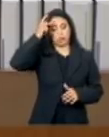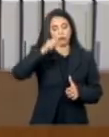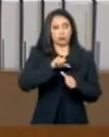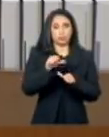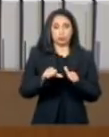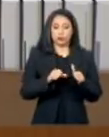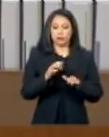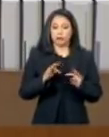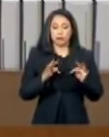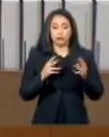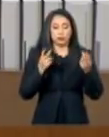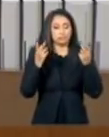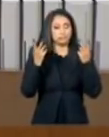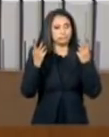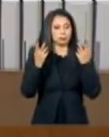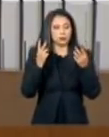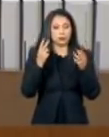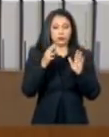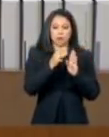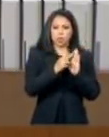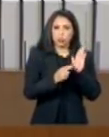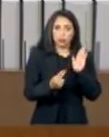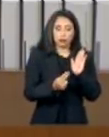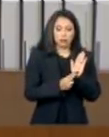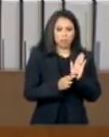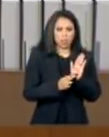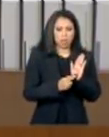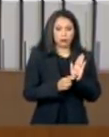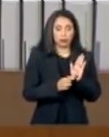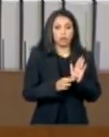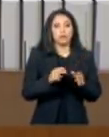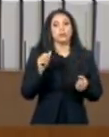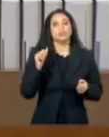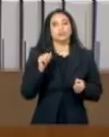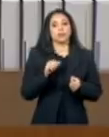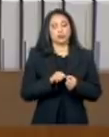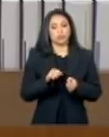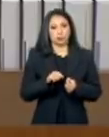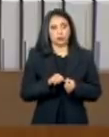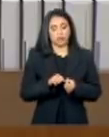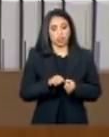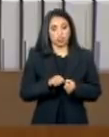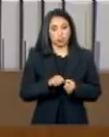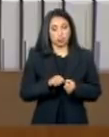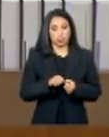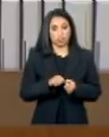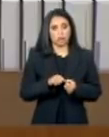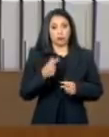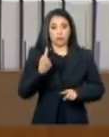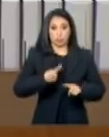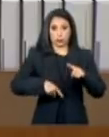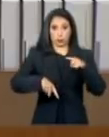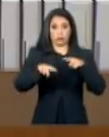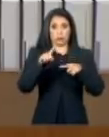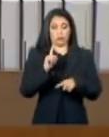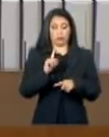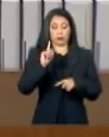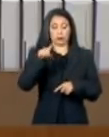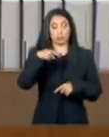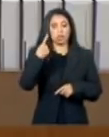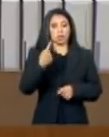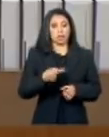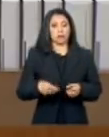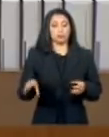normalidade ele foi portanto promovido e reengajar dado após a edição